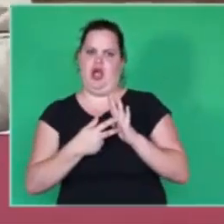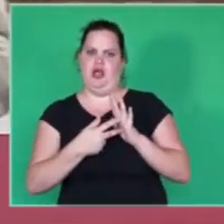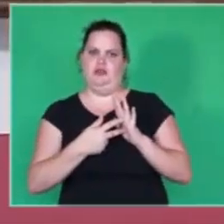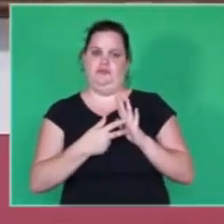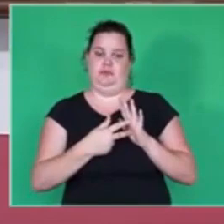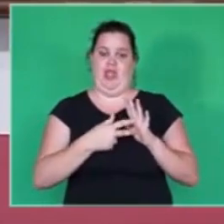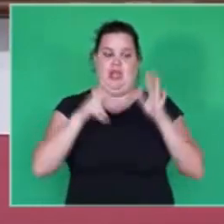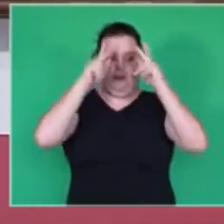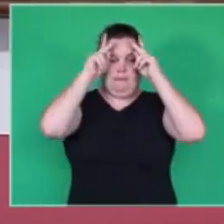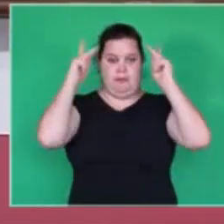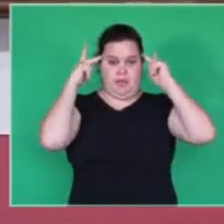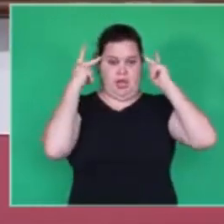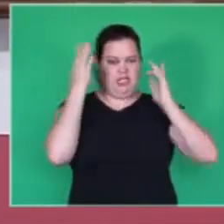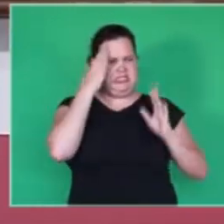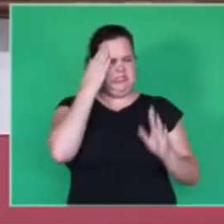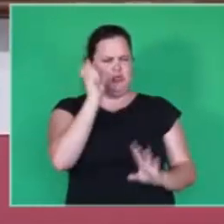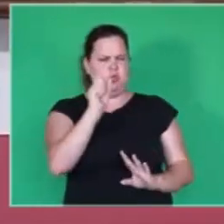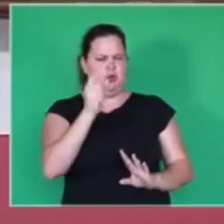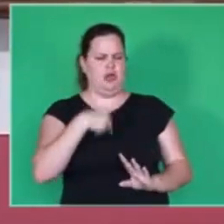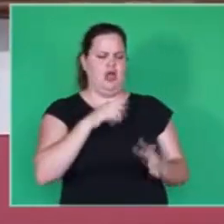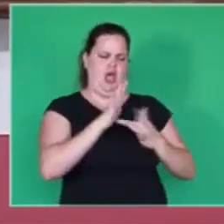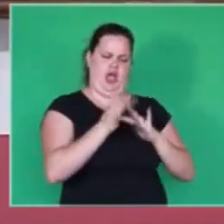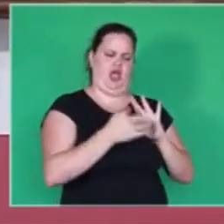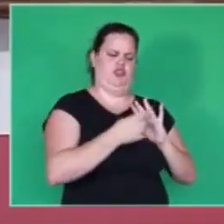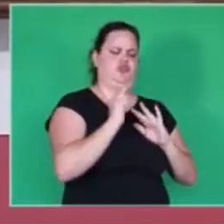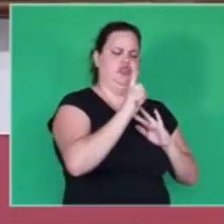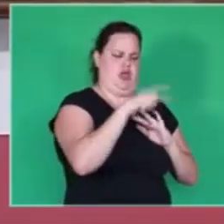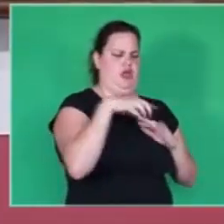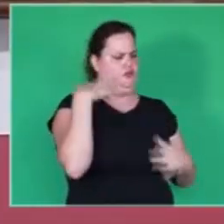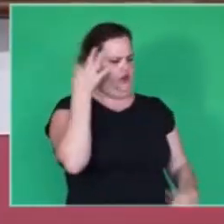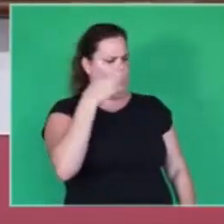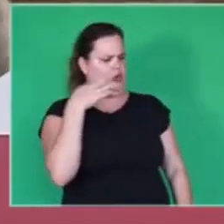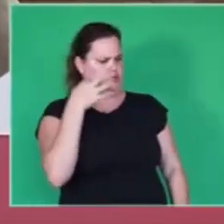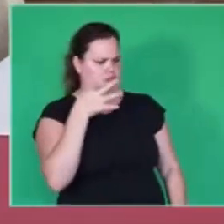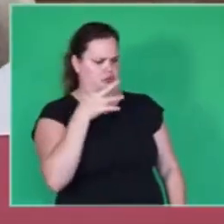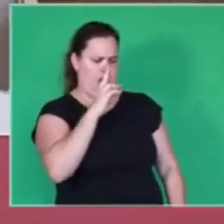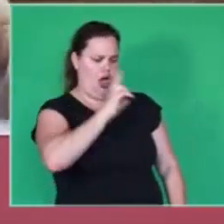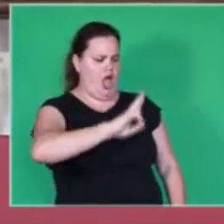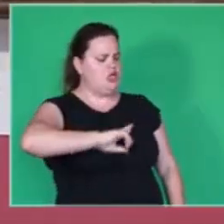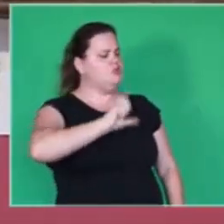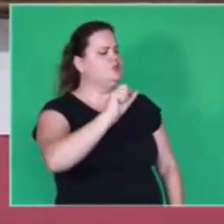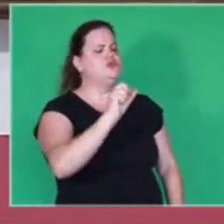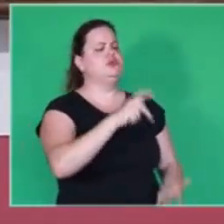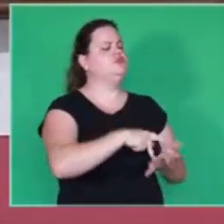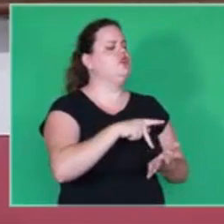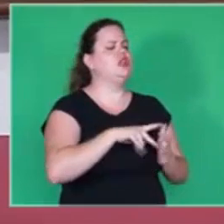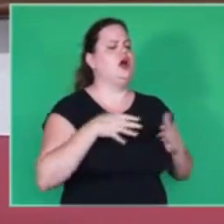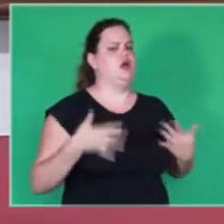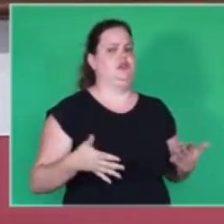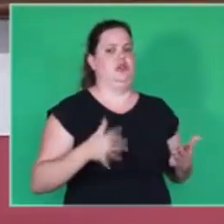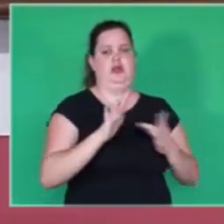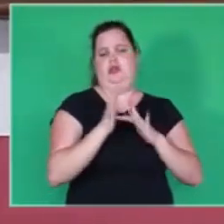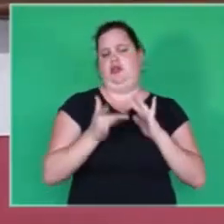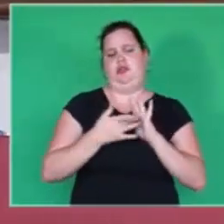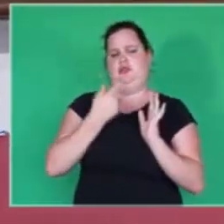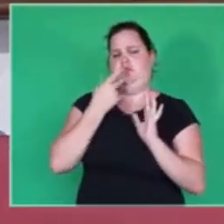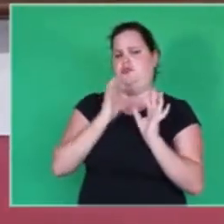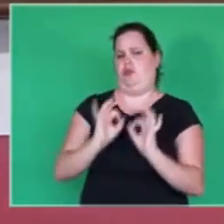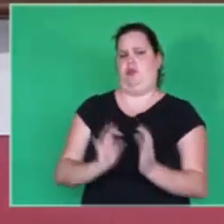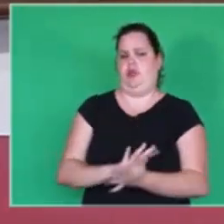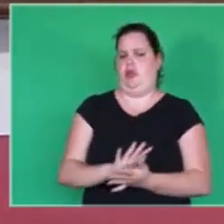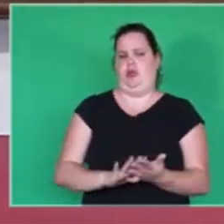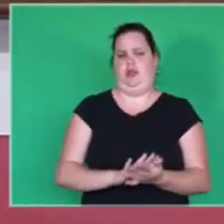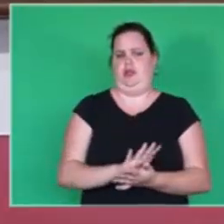filósofo. Então a pergunta dele, Jesus, tu disse. Não respondeu, não tinha motivo para estar conversando e